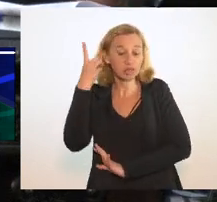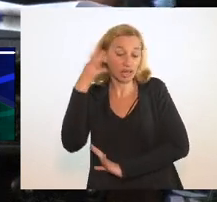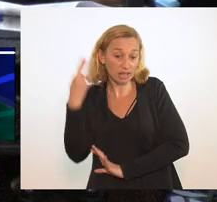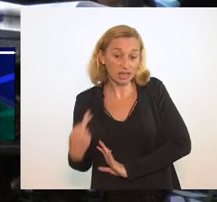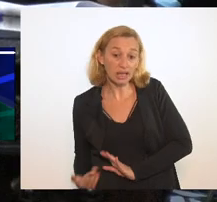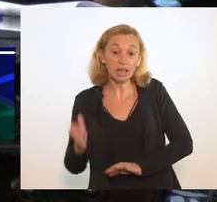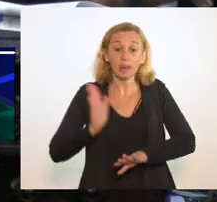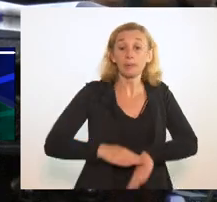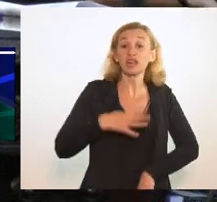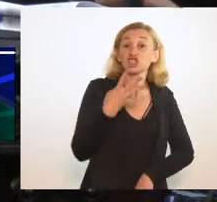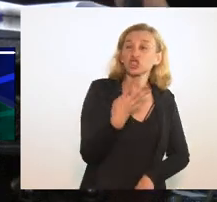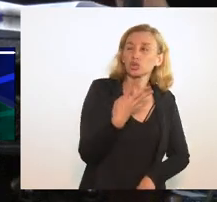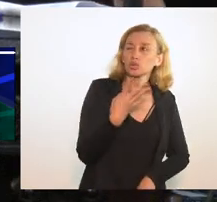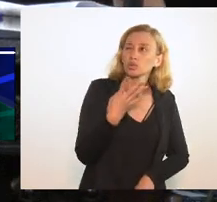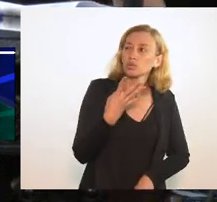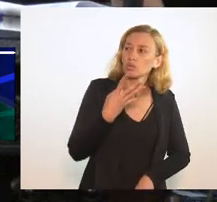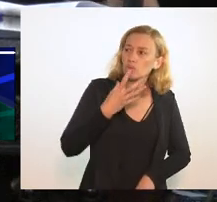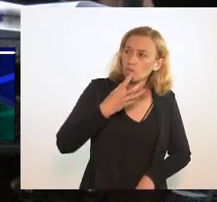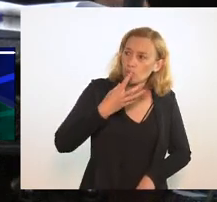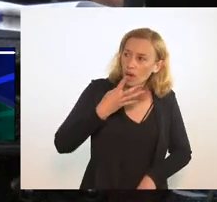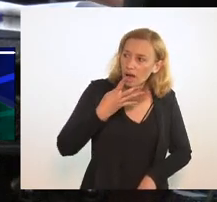de